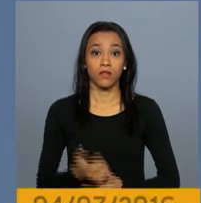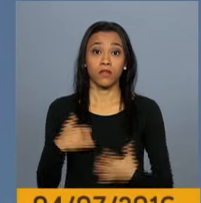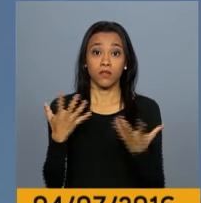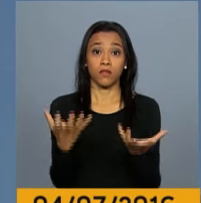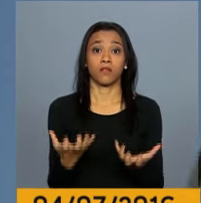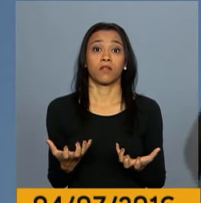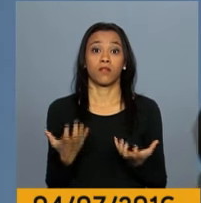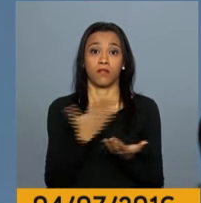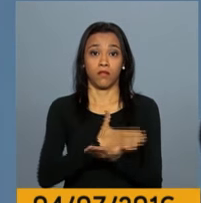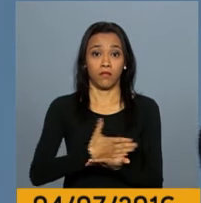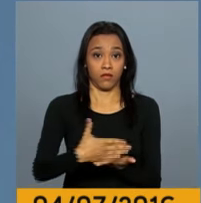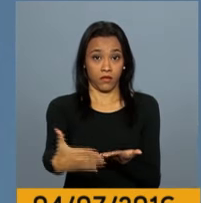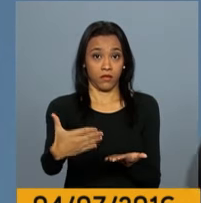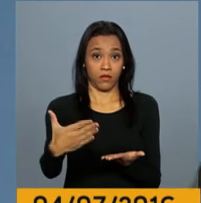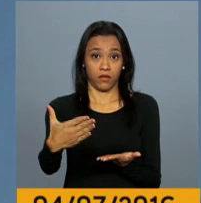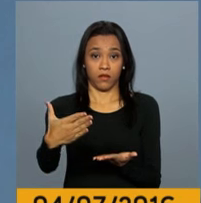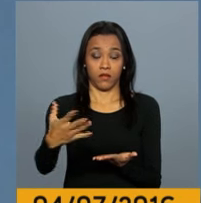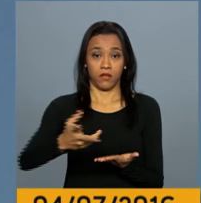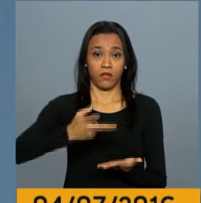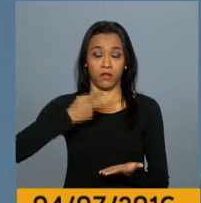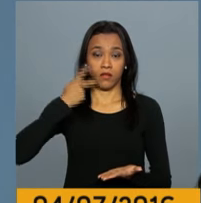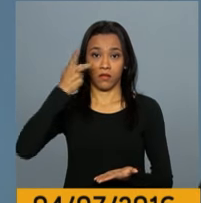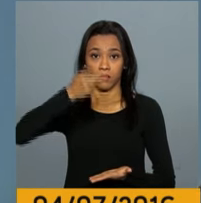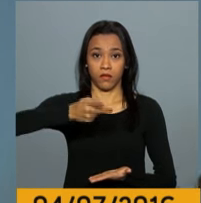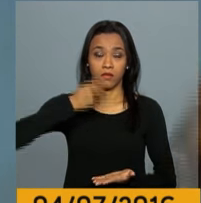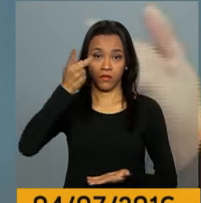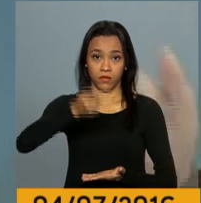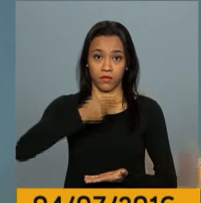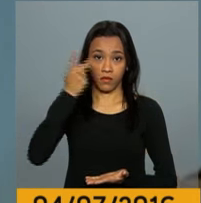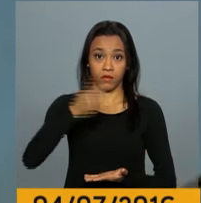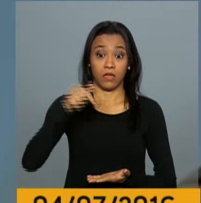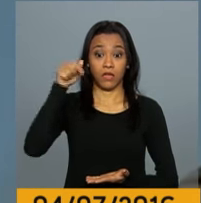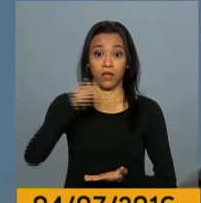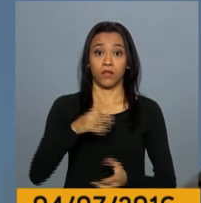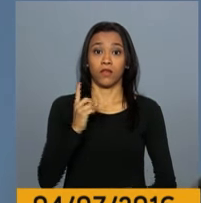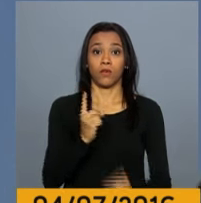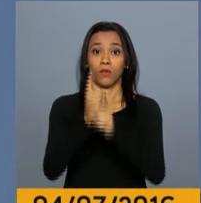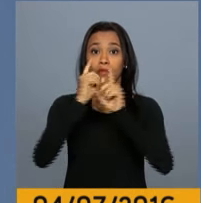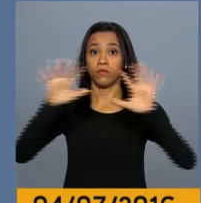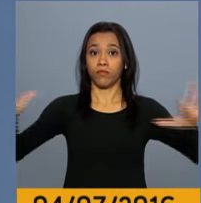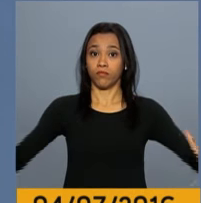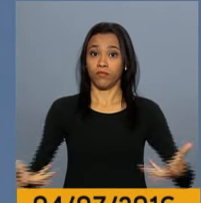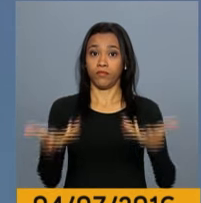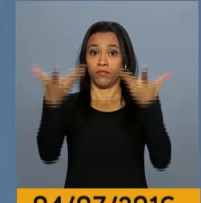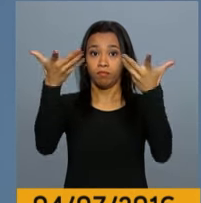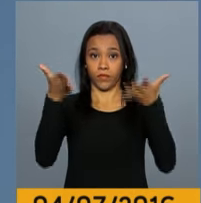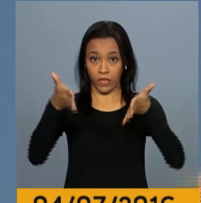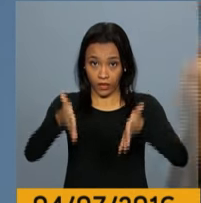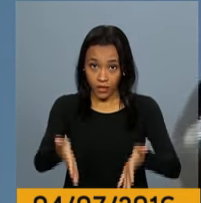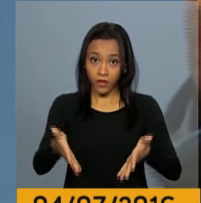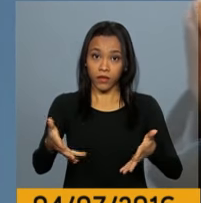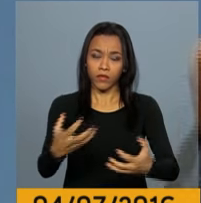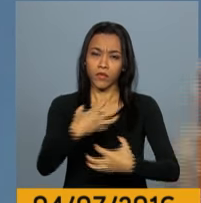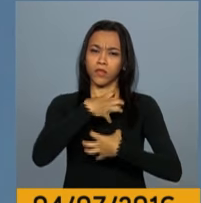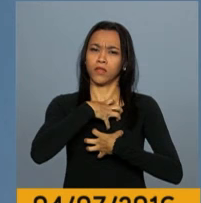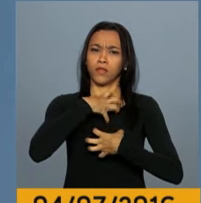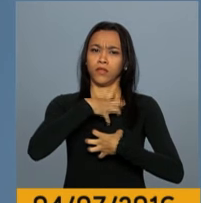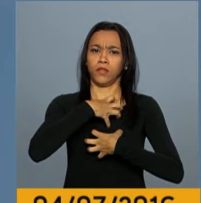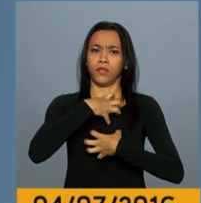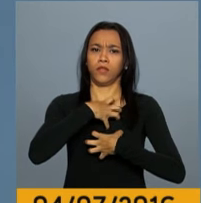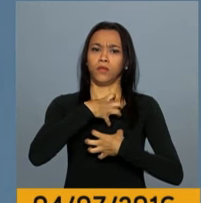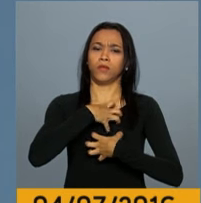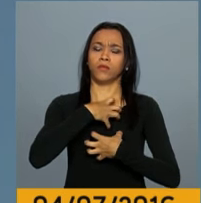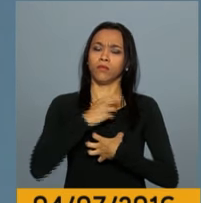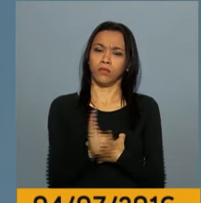Quero começar dizendo que esta solenidade me toca sentimentalmente.